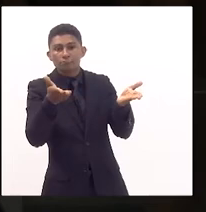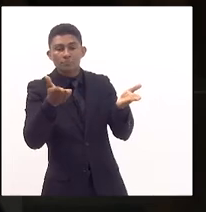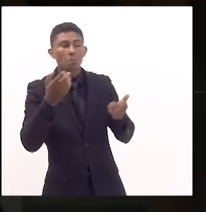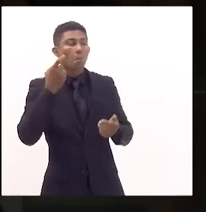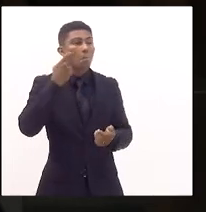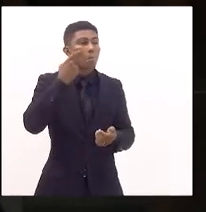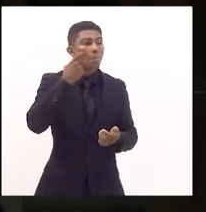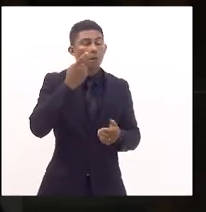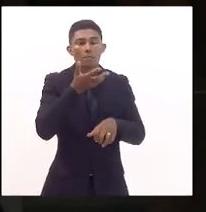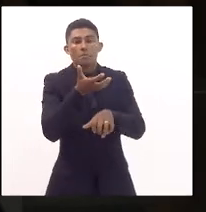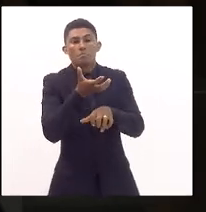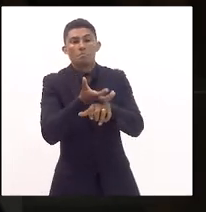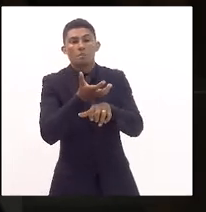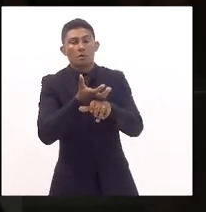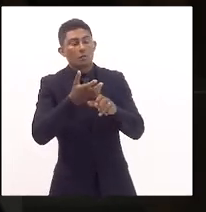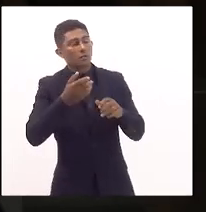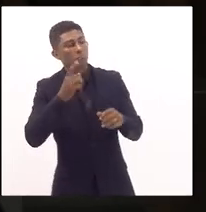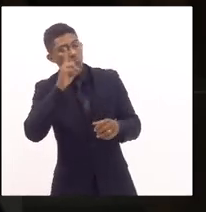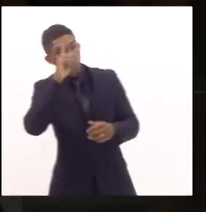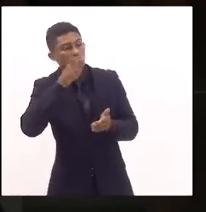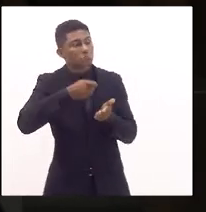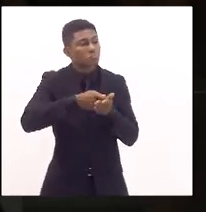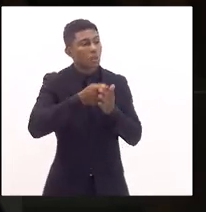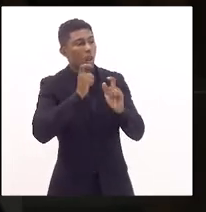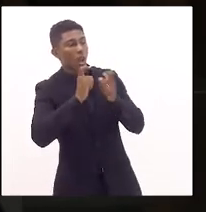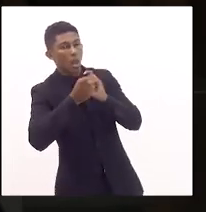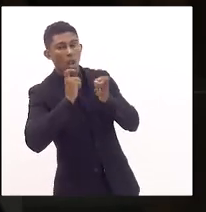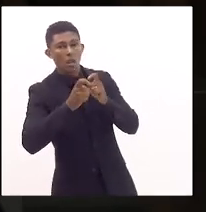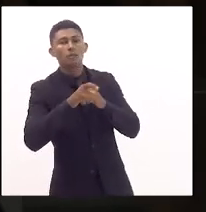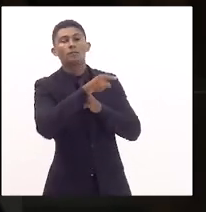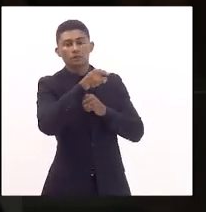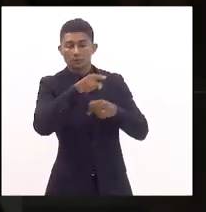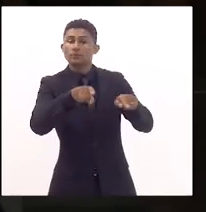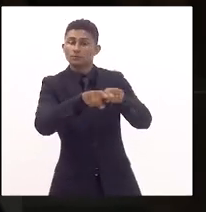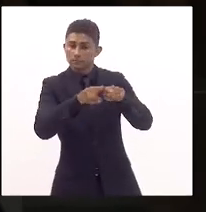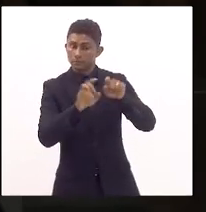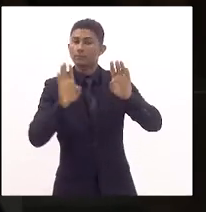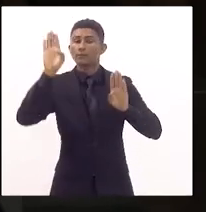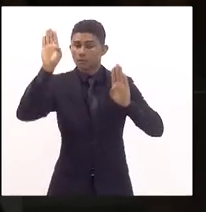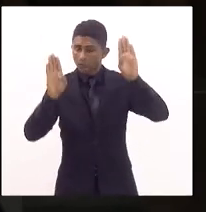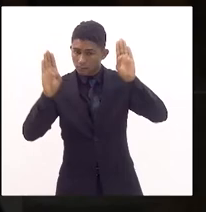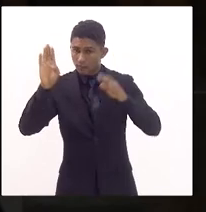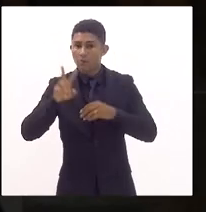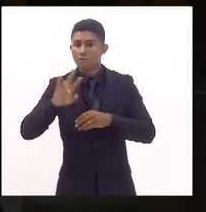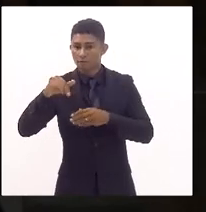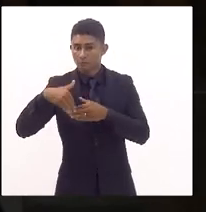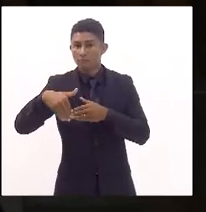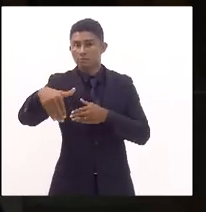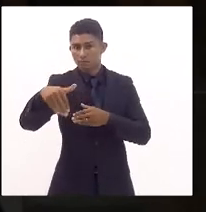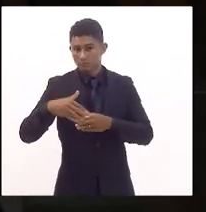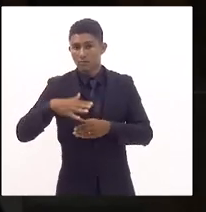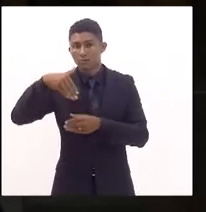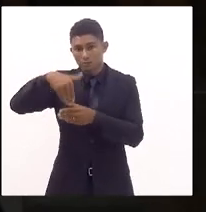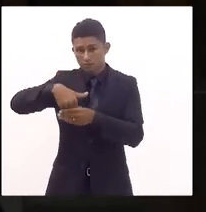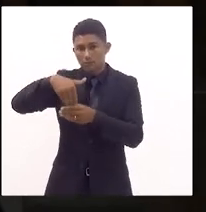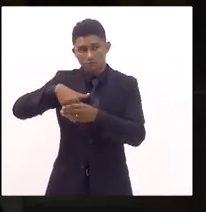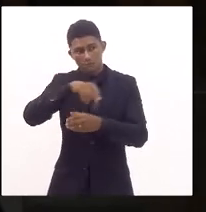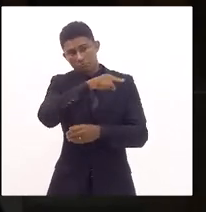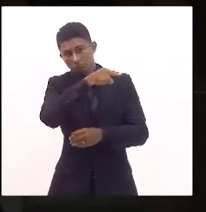essas matérias também são candidatos. Até mesmo,